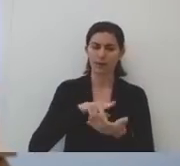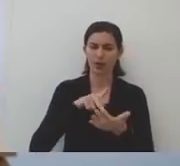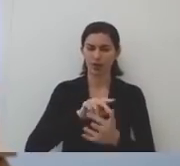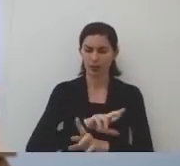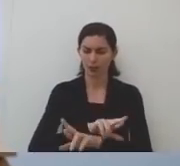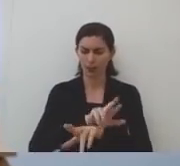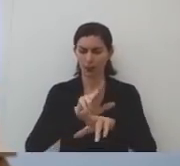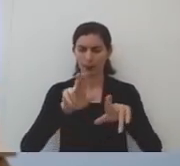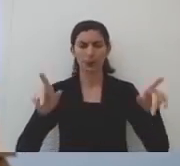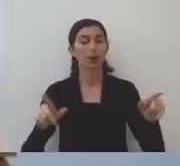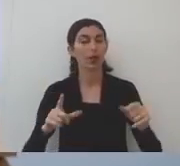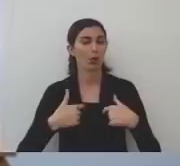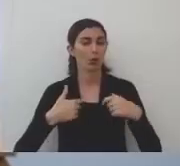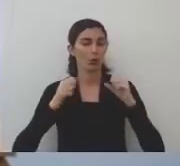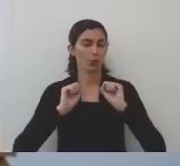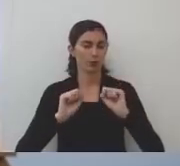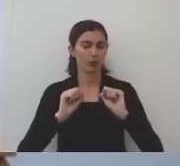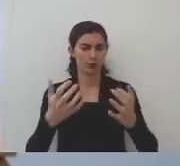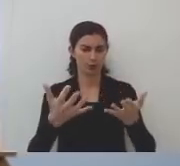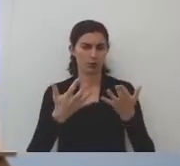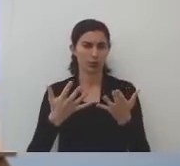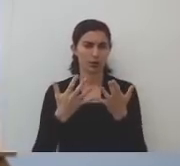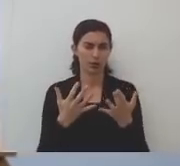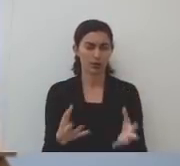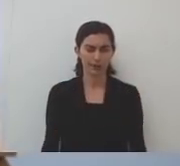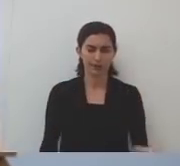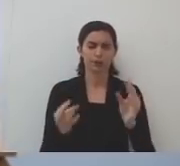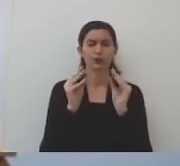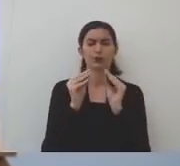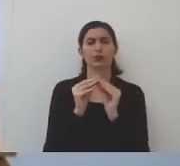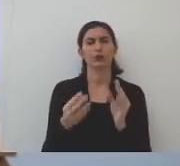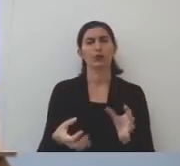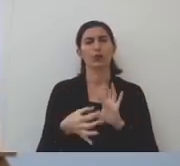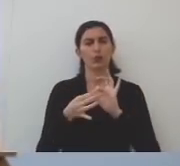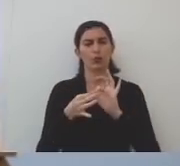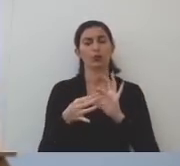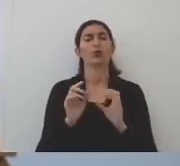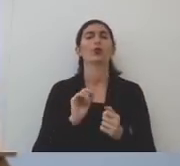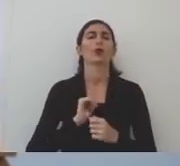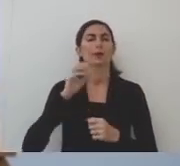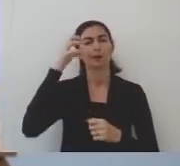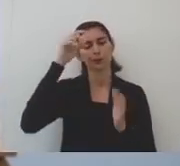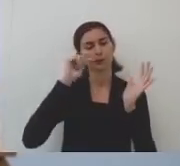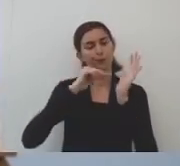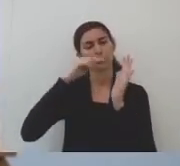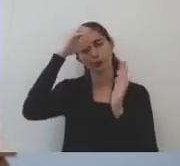várias formas. Eu posso querer elencar como objetivo de aprendizagem